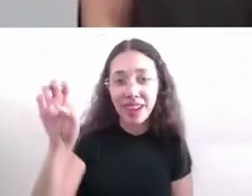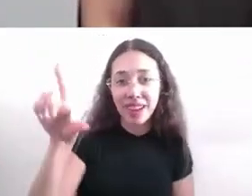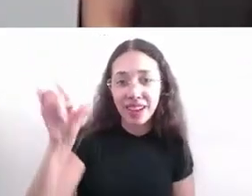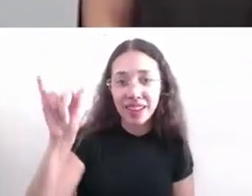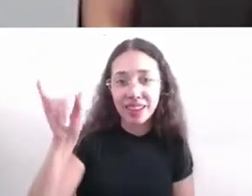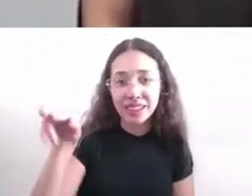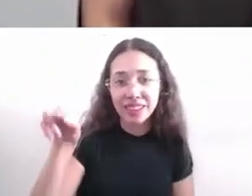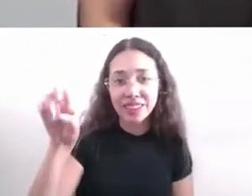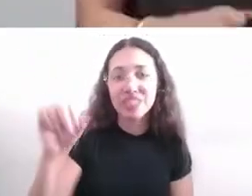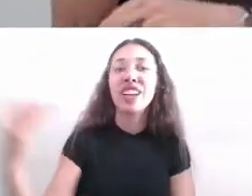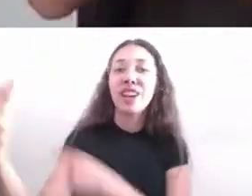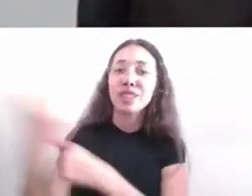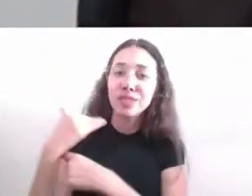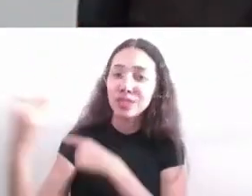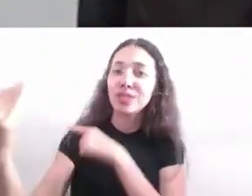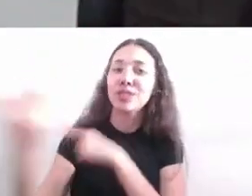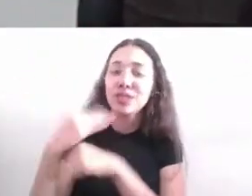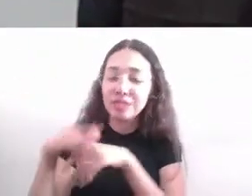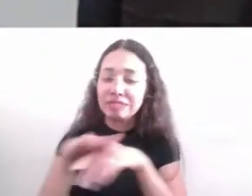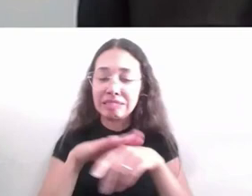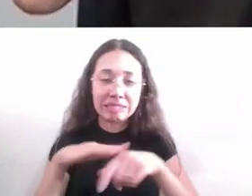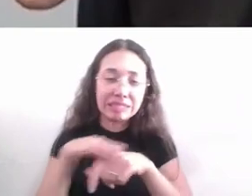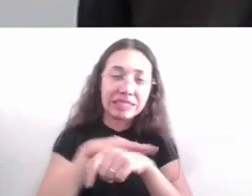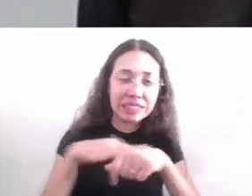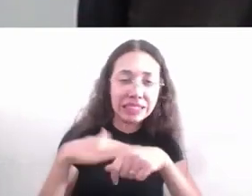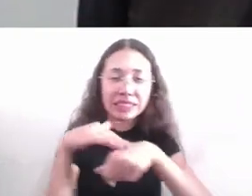O Rafael também, essa intermediação